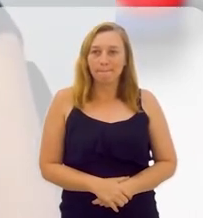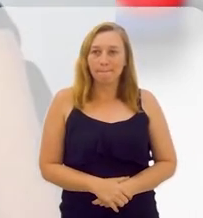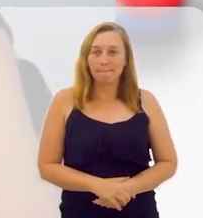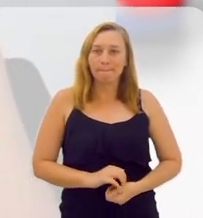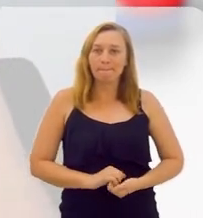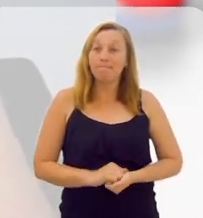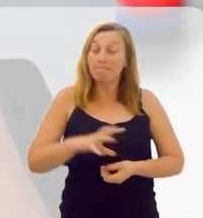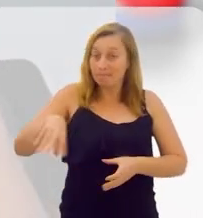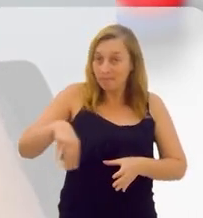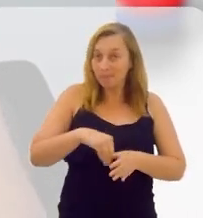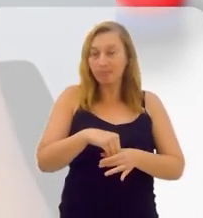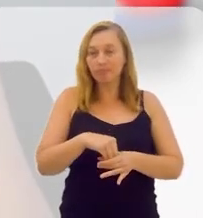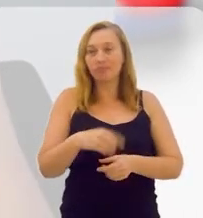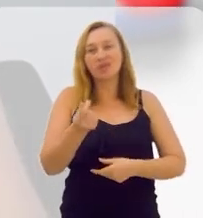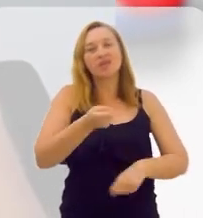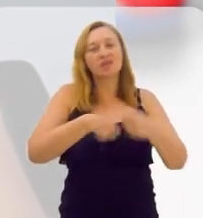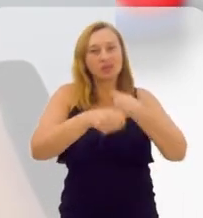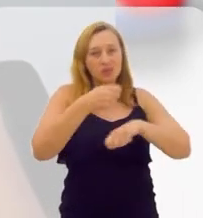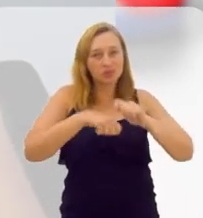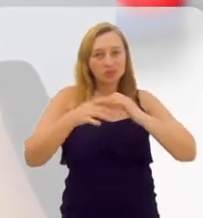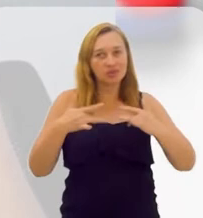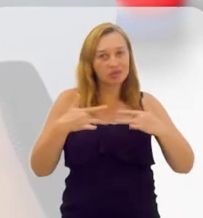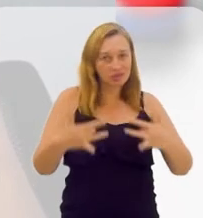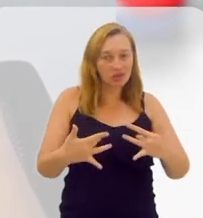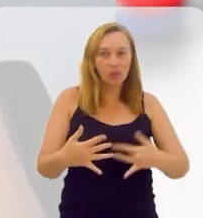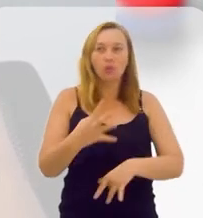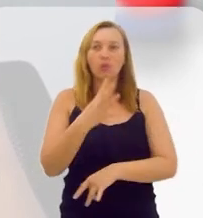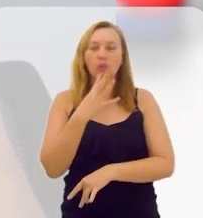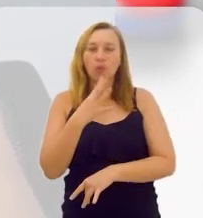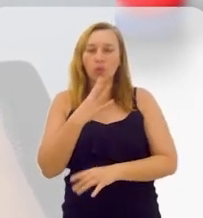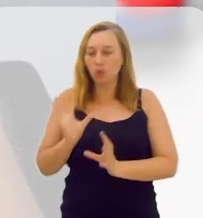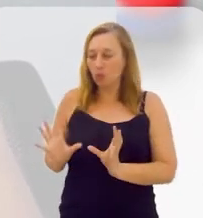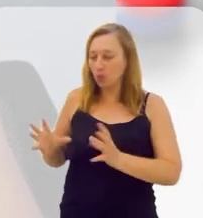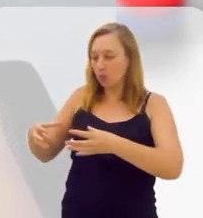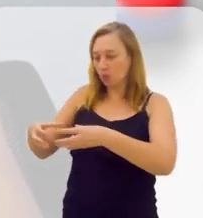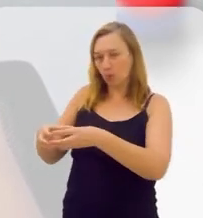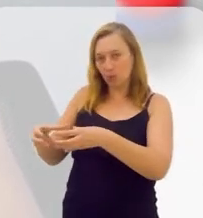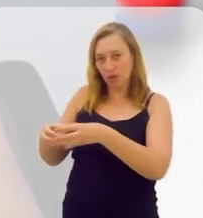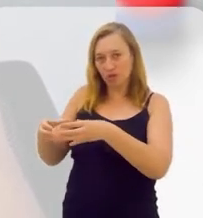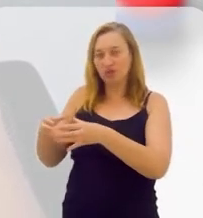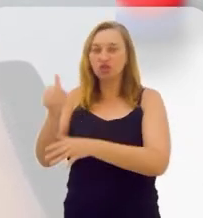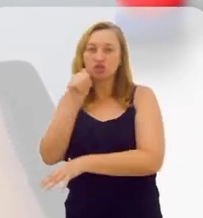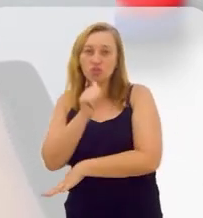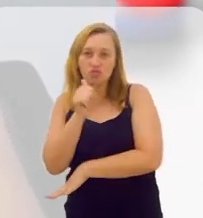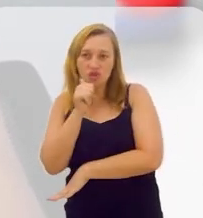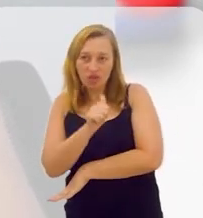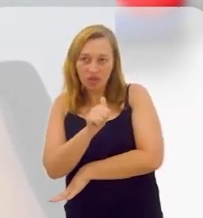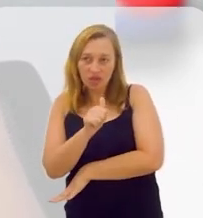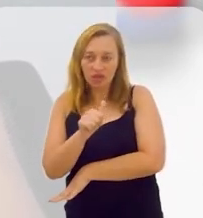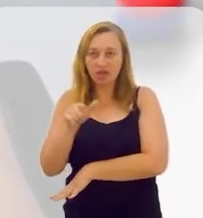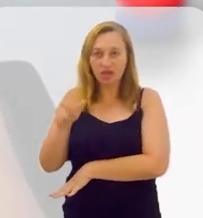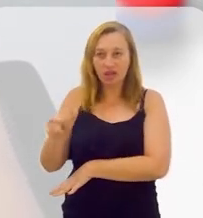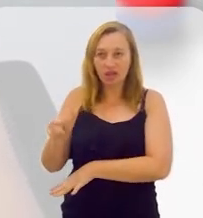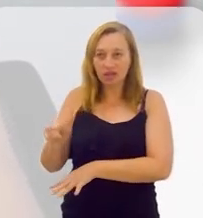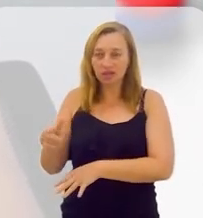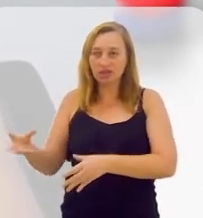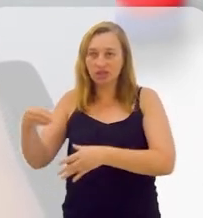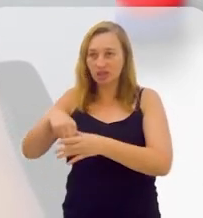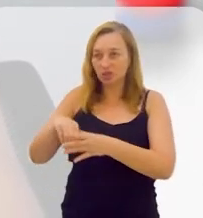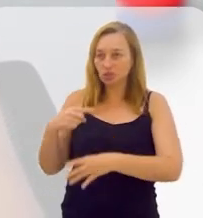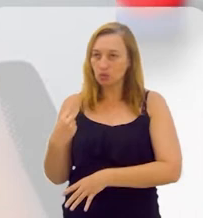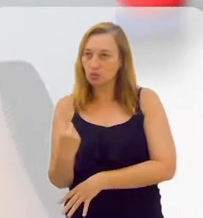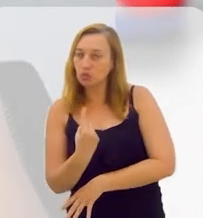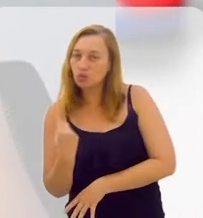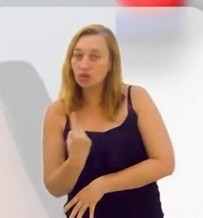me inseri na economia solidária e conheci o coletivo de mulheres Elas na